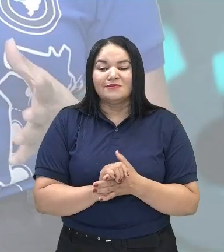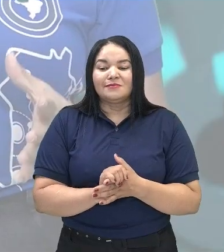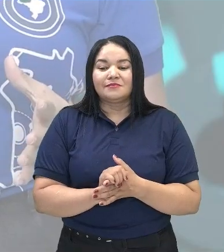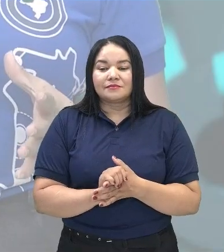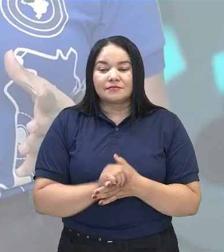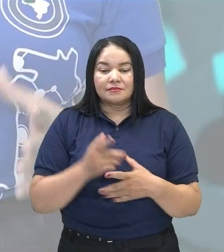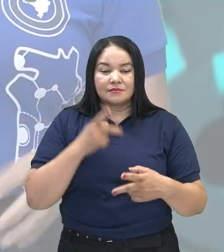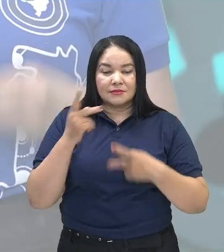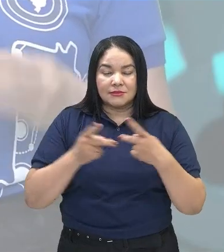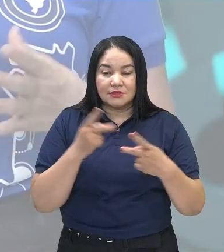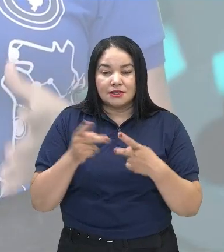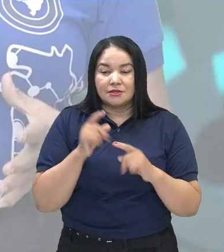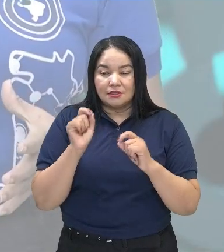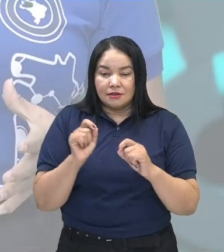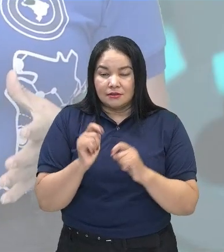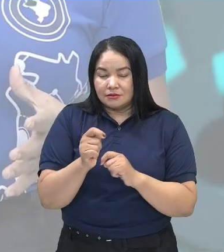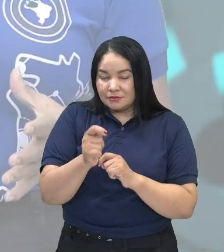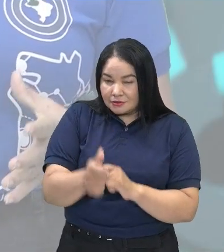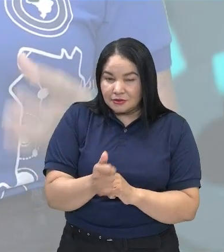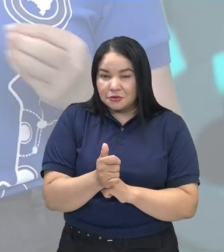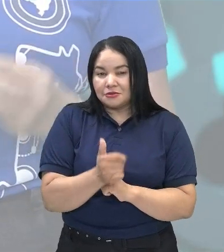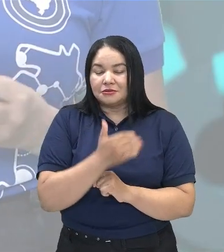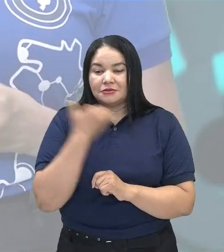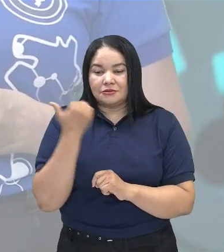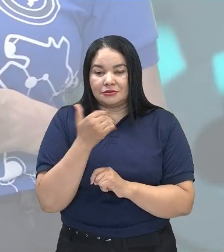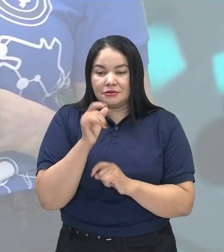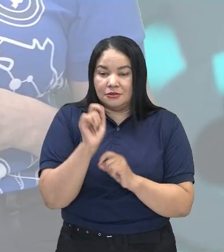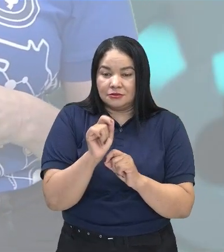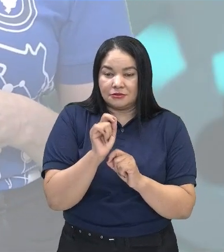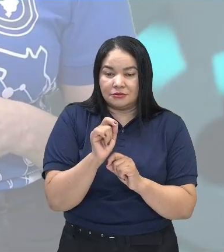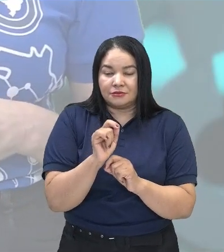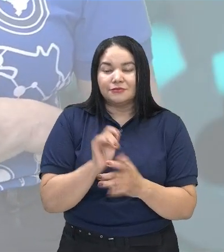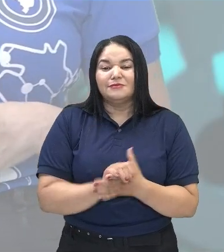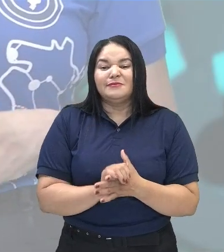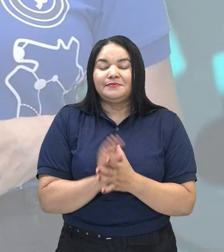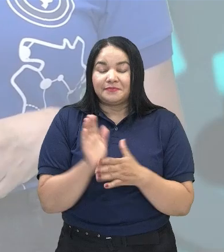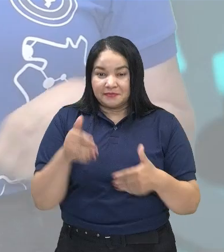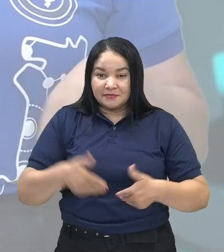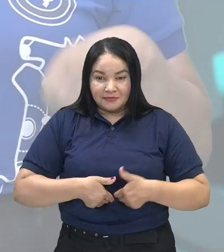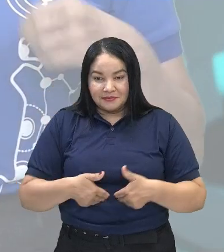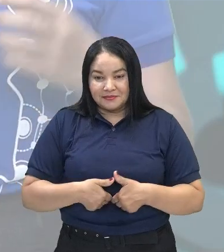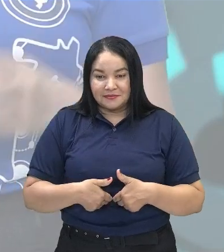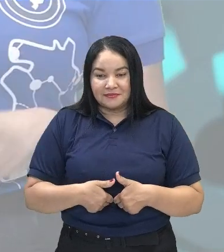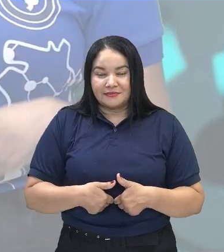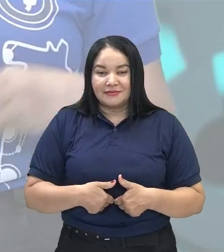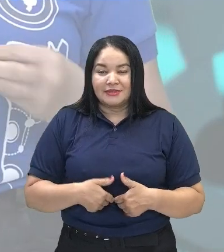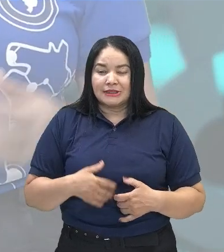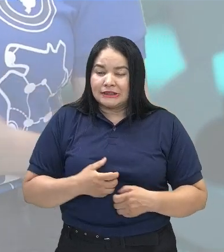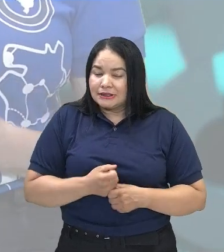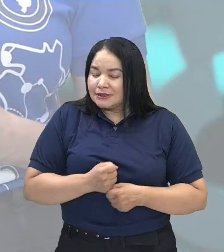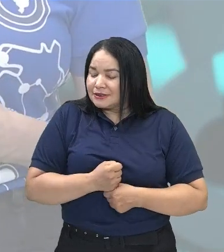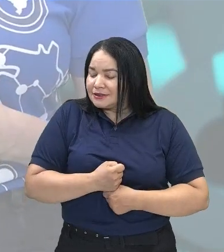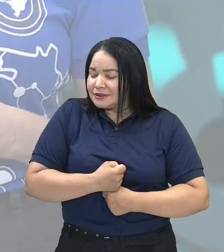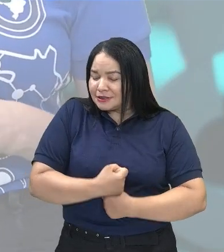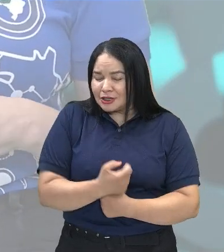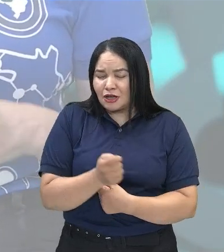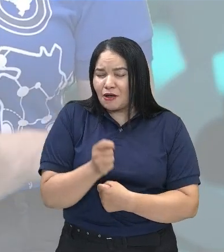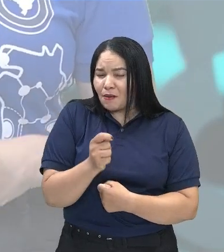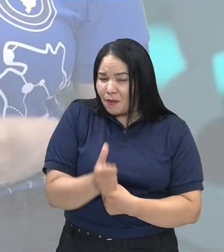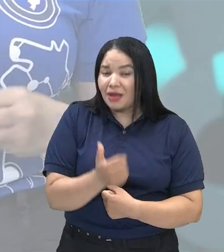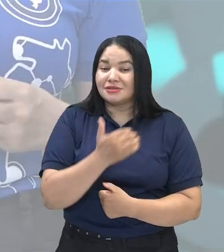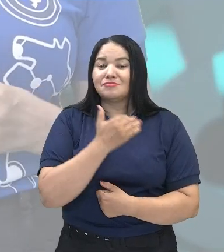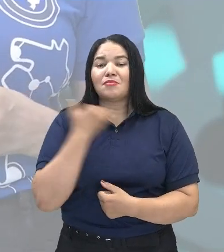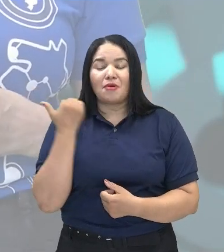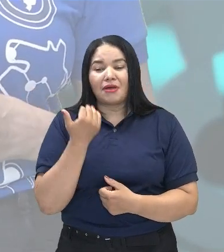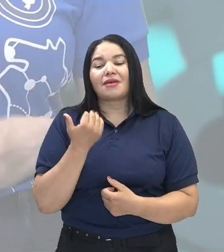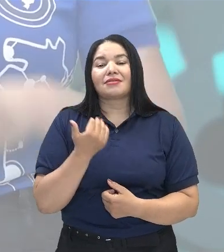que morreu, ou quase morreu, é quando está com fome, né? Gente, vamos cuidar porque eu estou quase